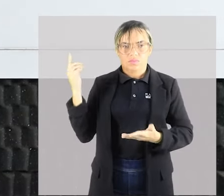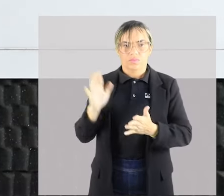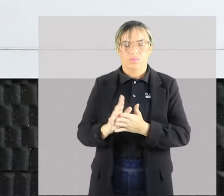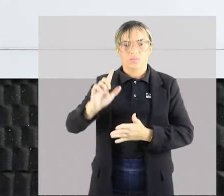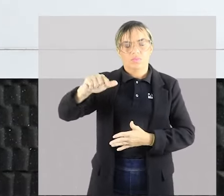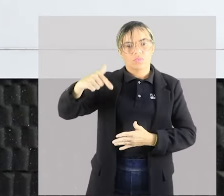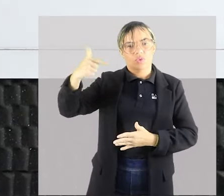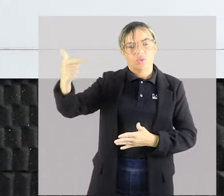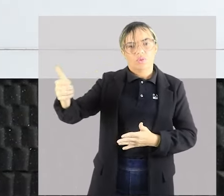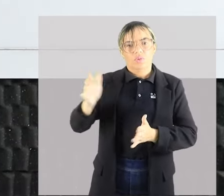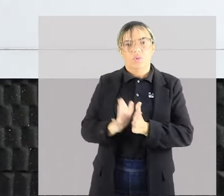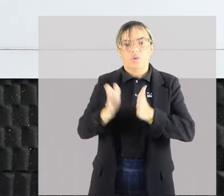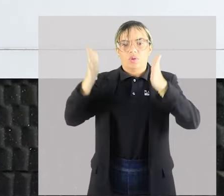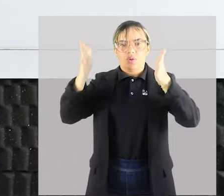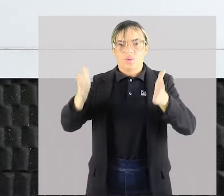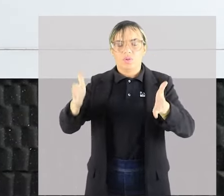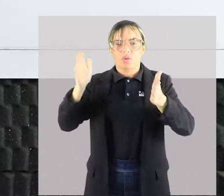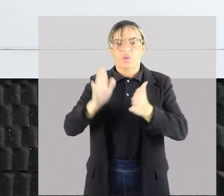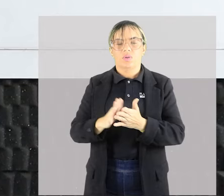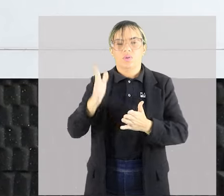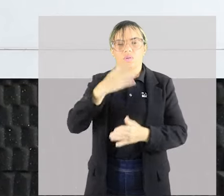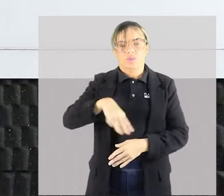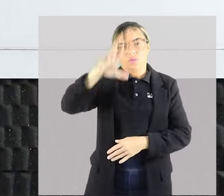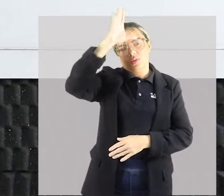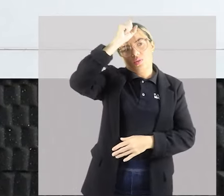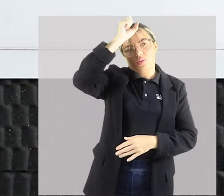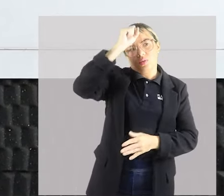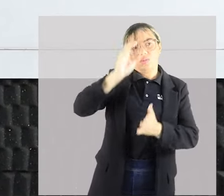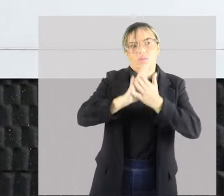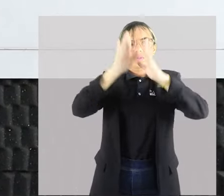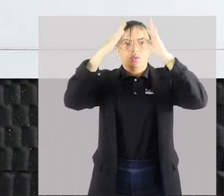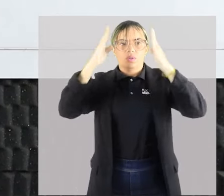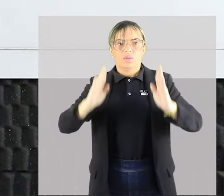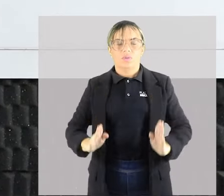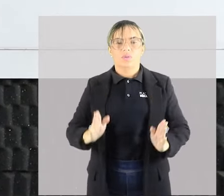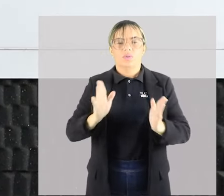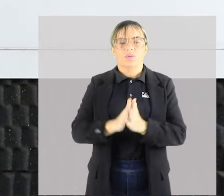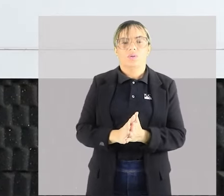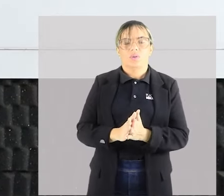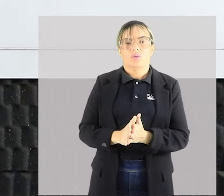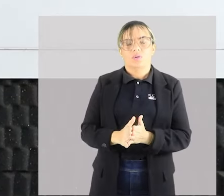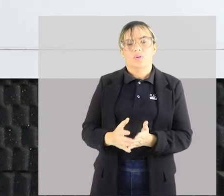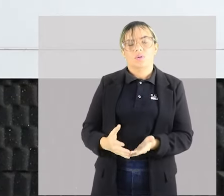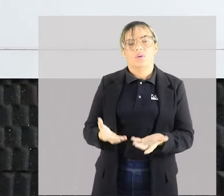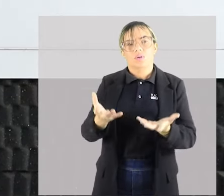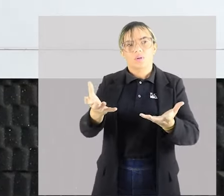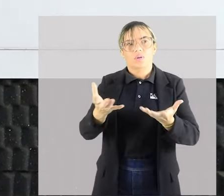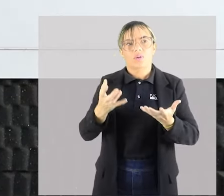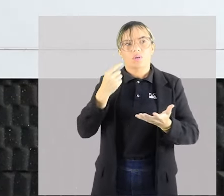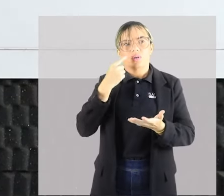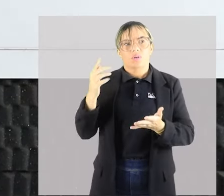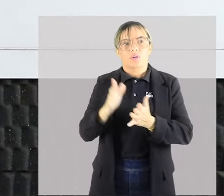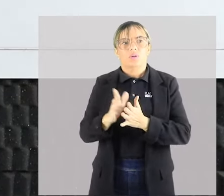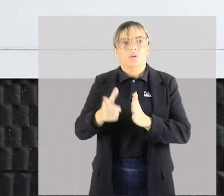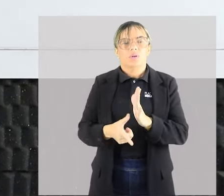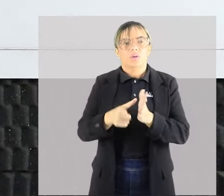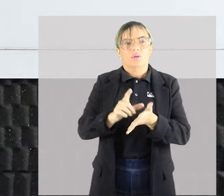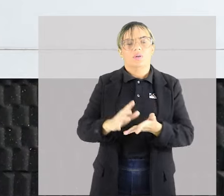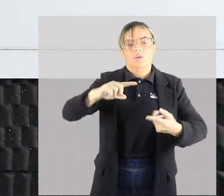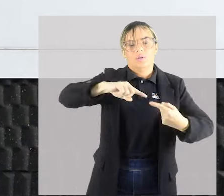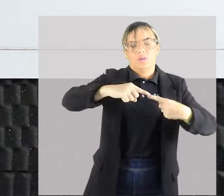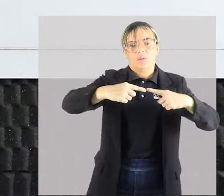essa outra parte aqui da anotação eu queria que você analisasse comigo e o pré-rna